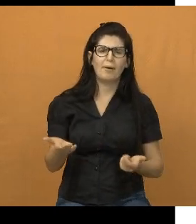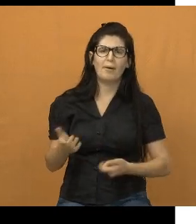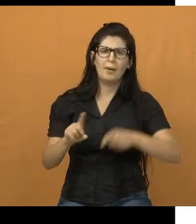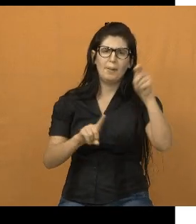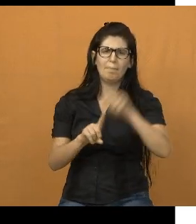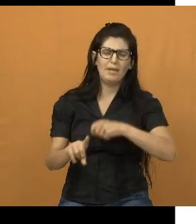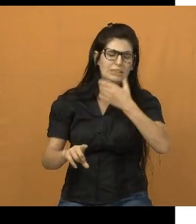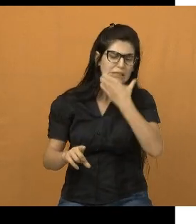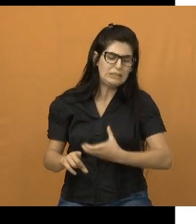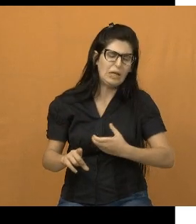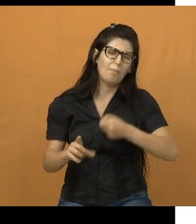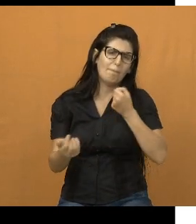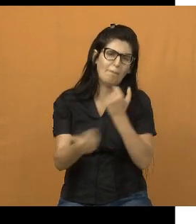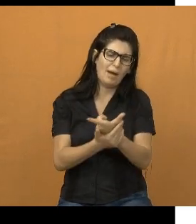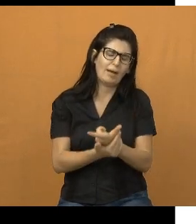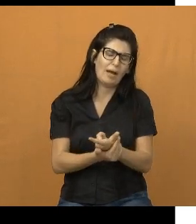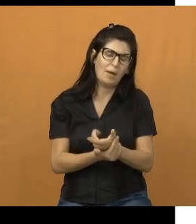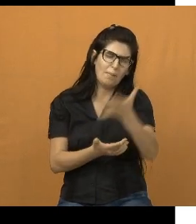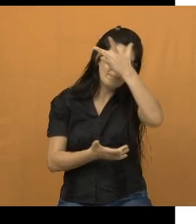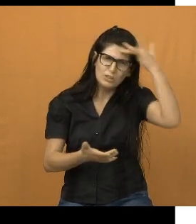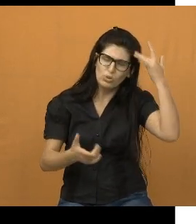também.